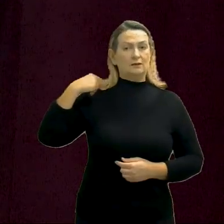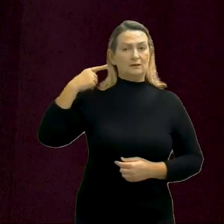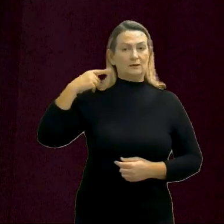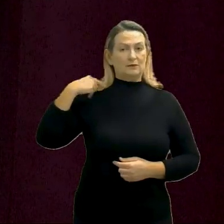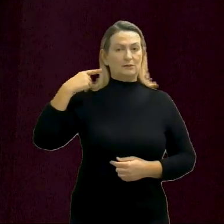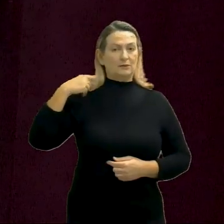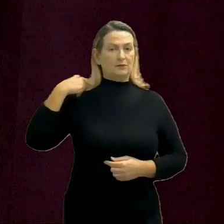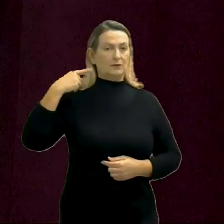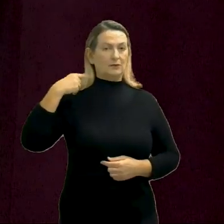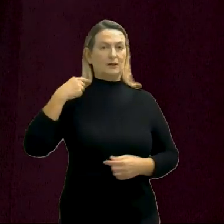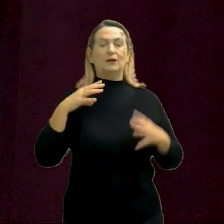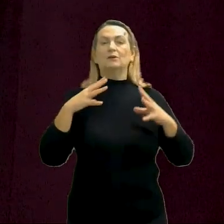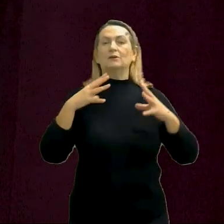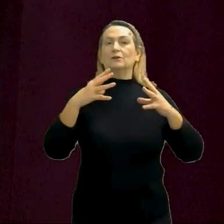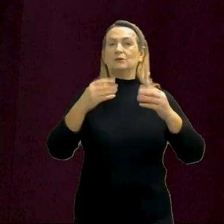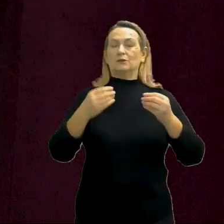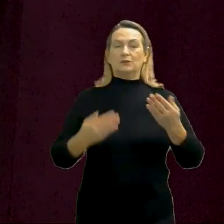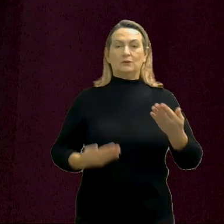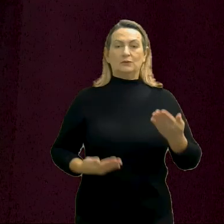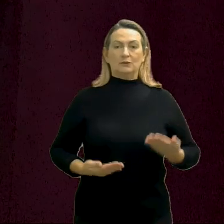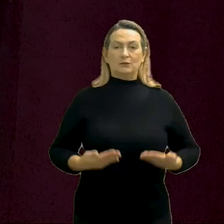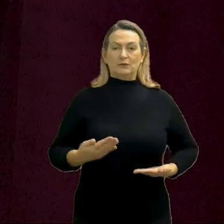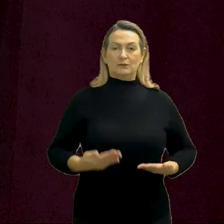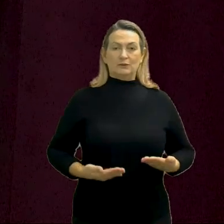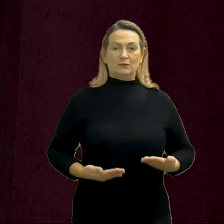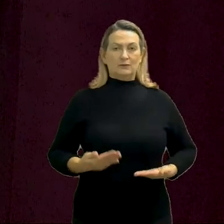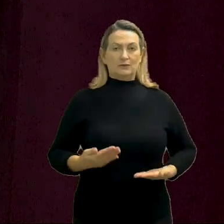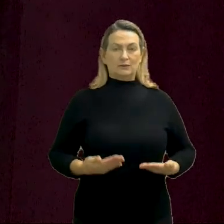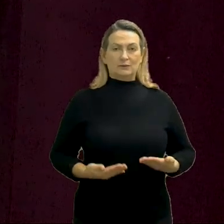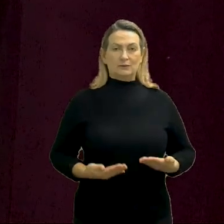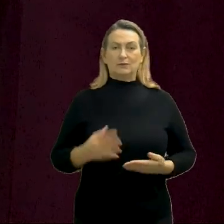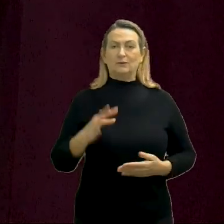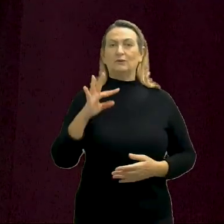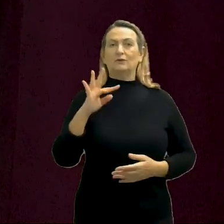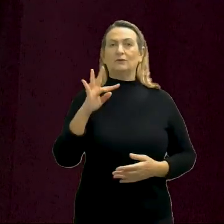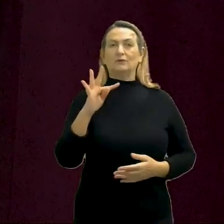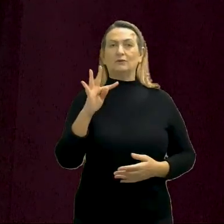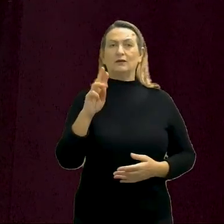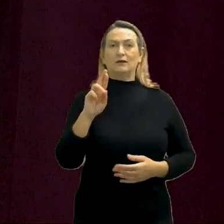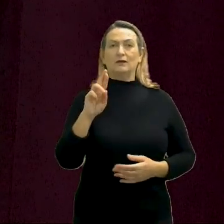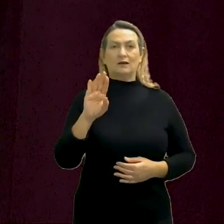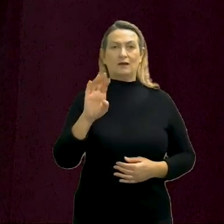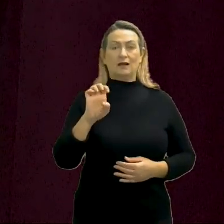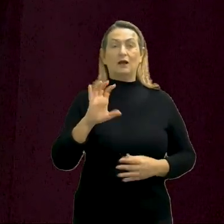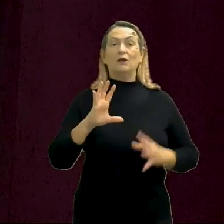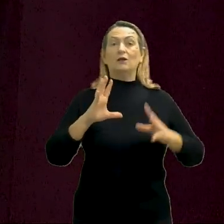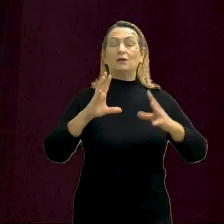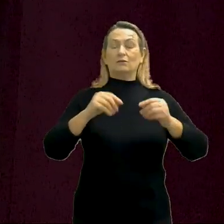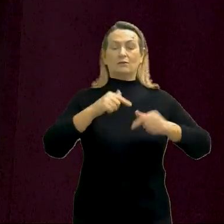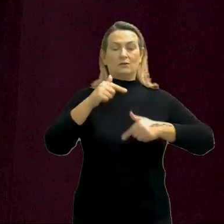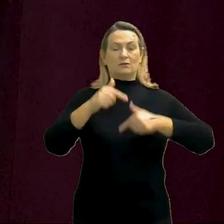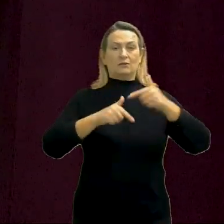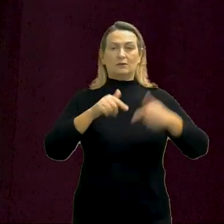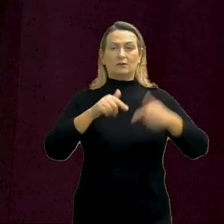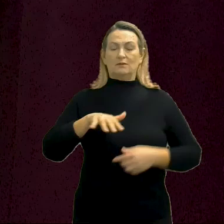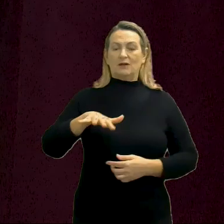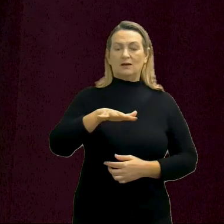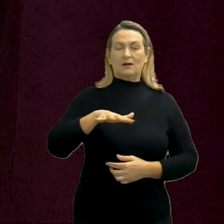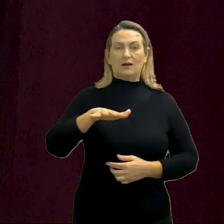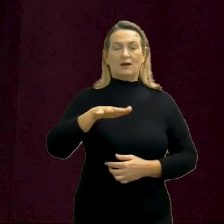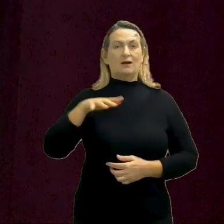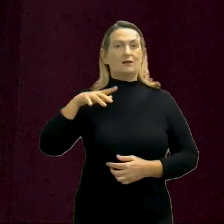o todos os servidores né do do tribunal todos os operadores do direito que de alguma forma atuam na área